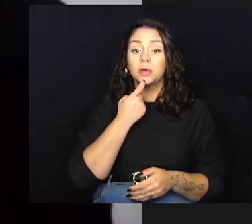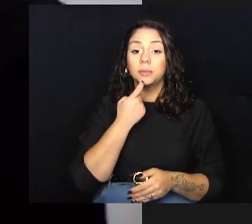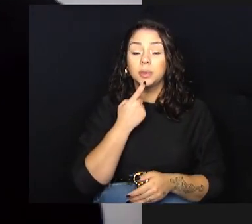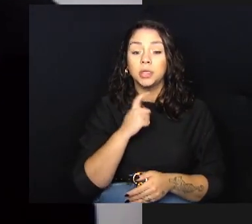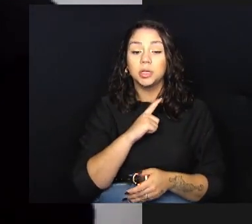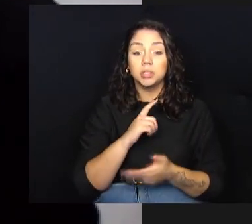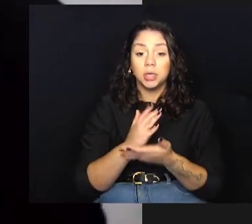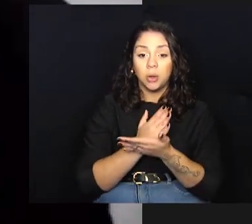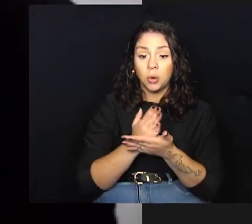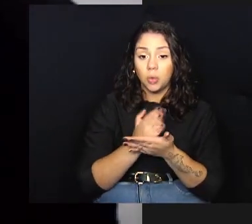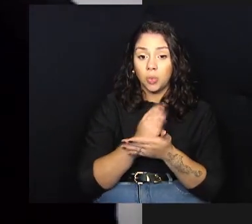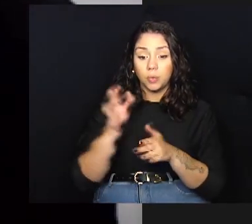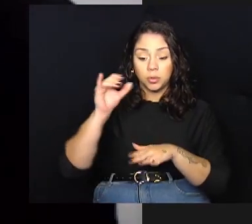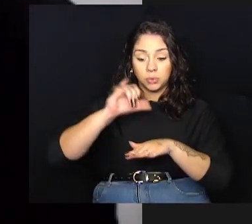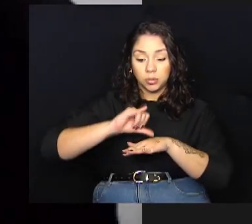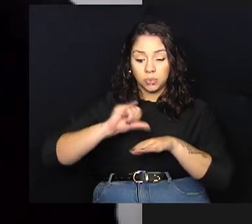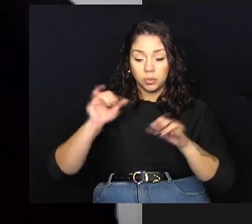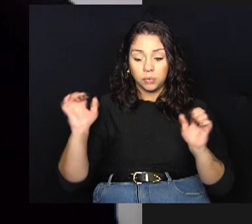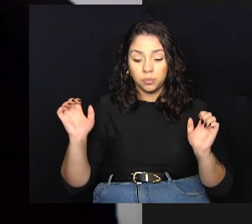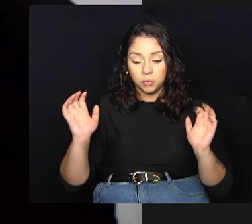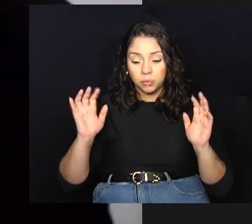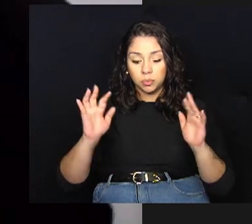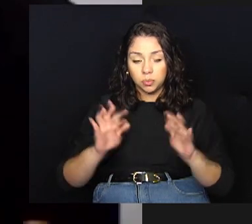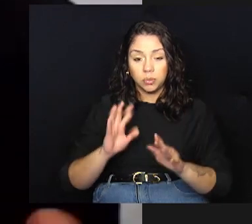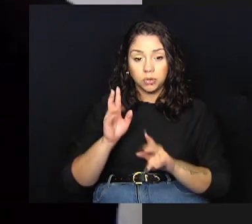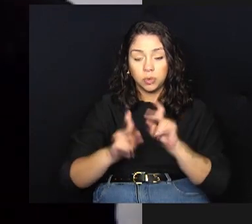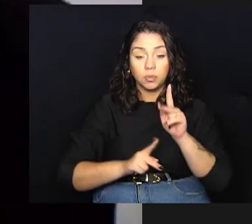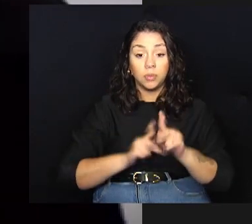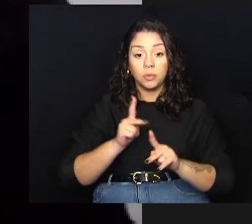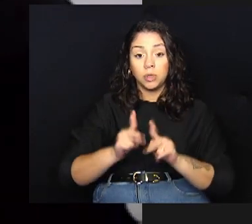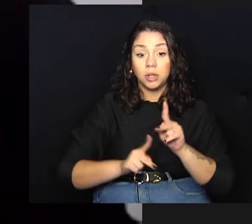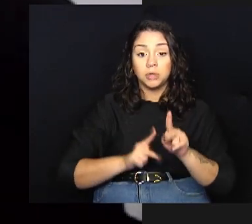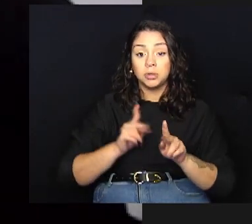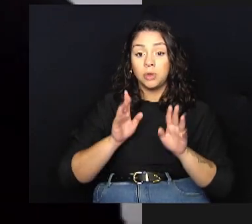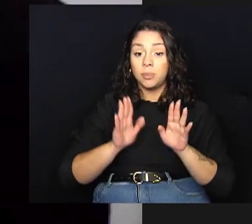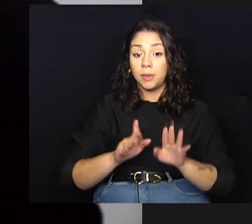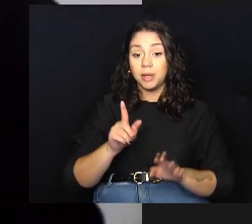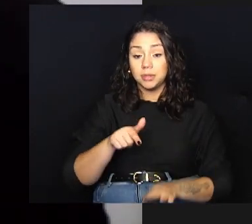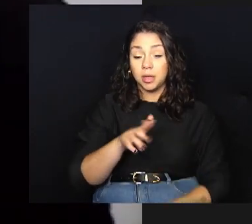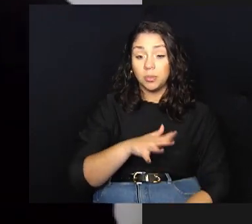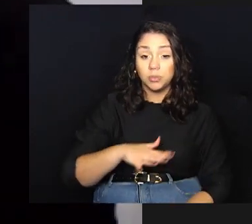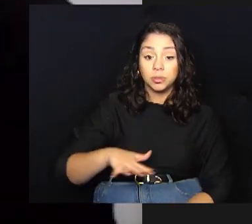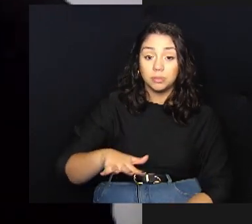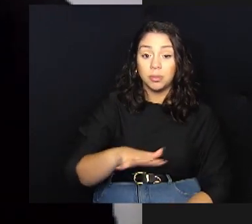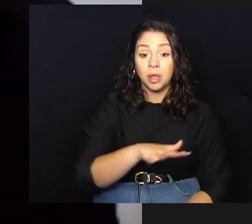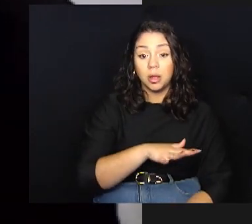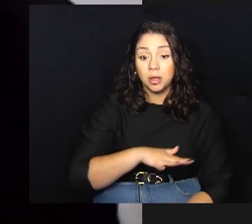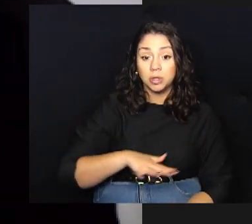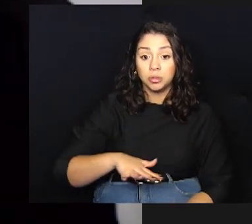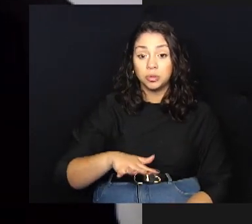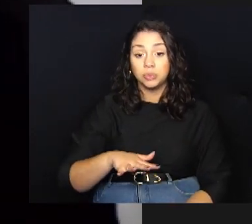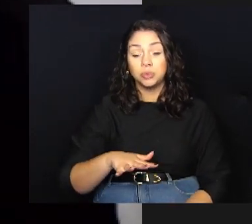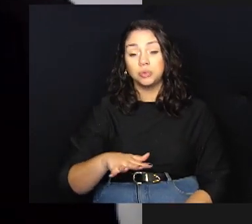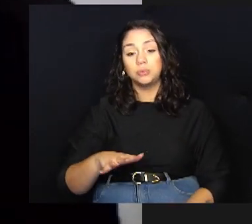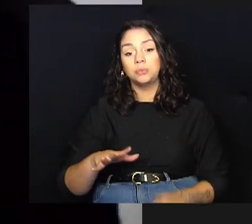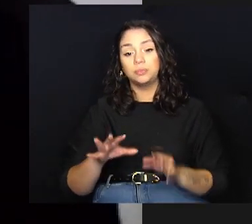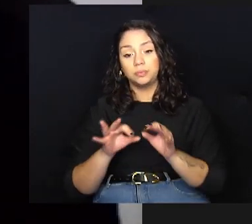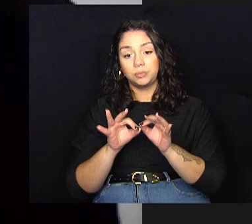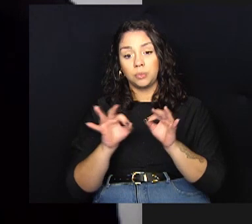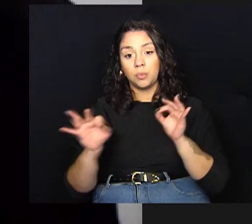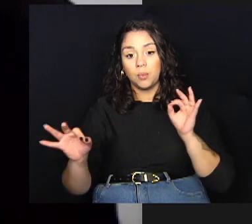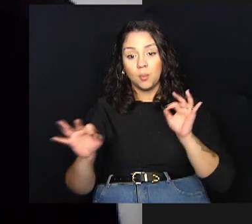algumas concentrações né de população mas é um espaço ainda muito grande né